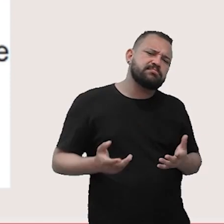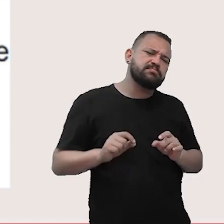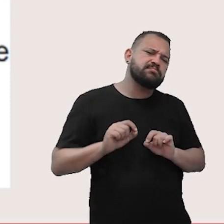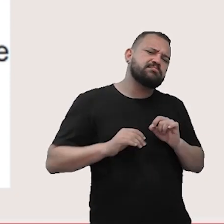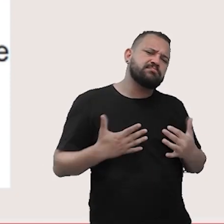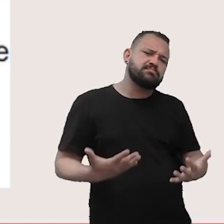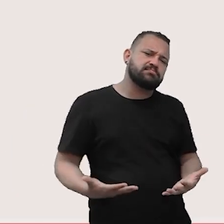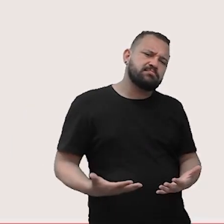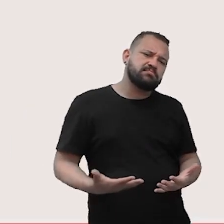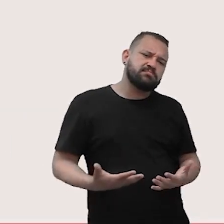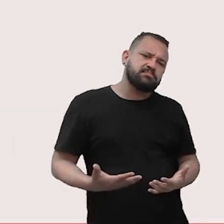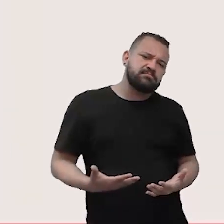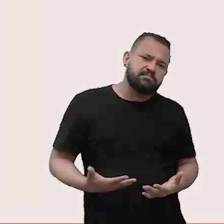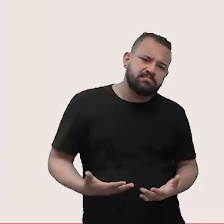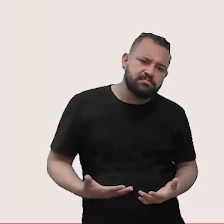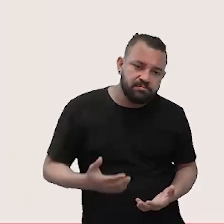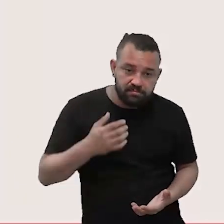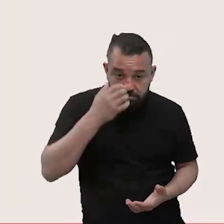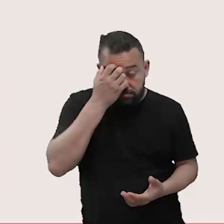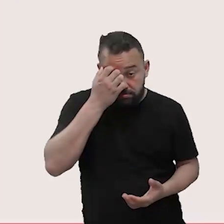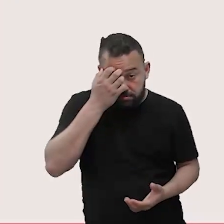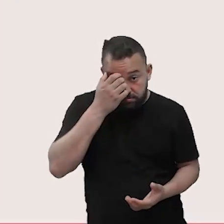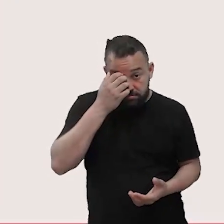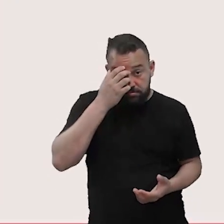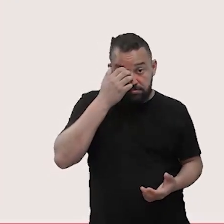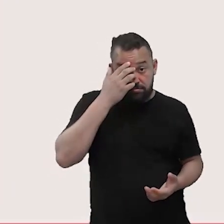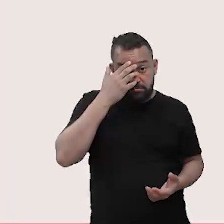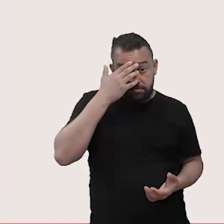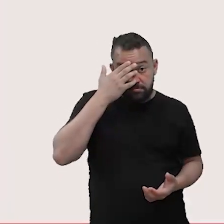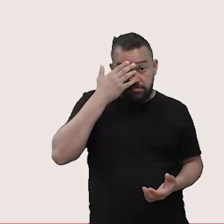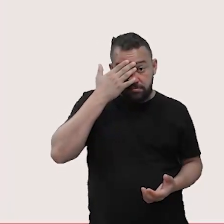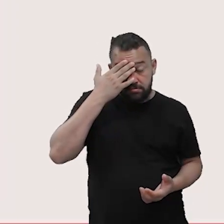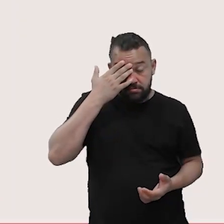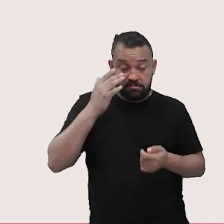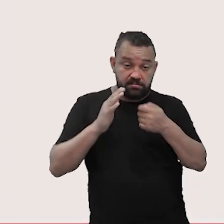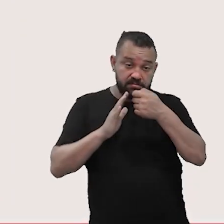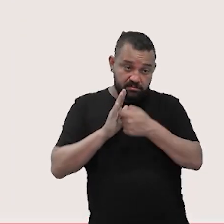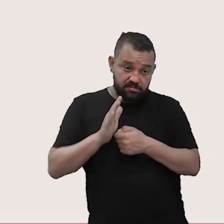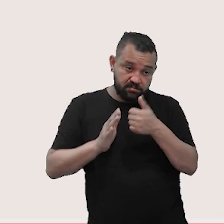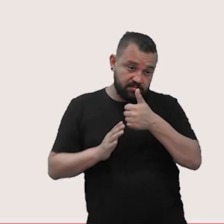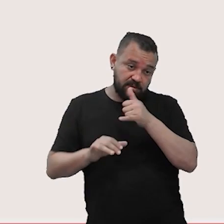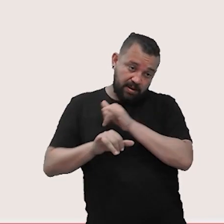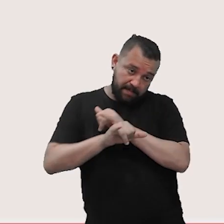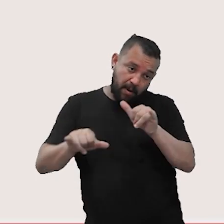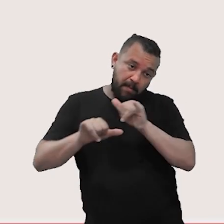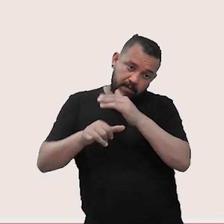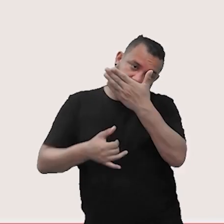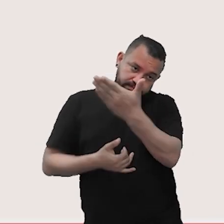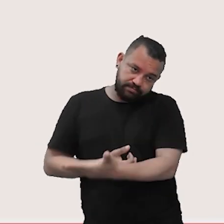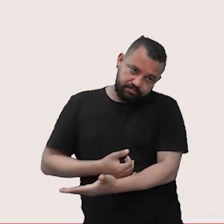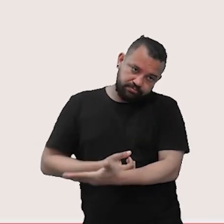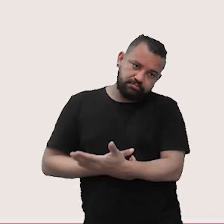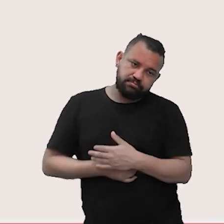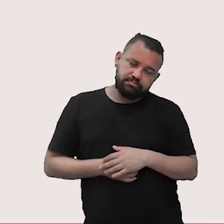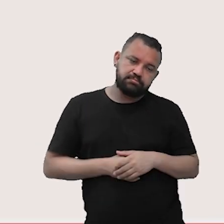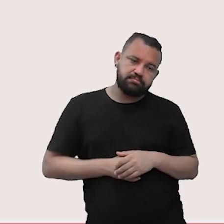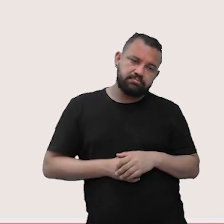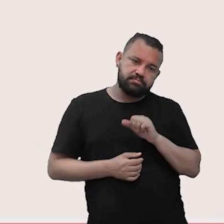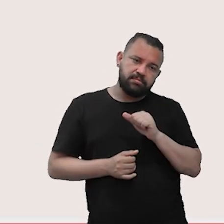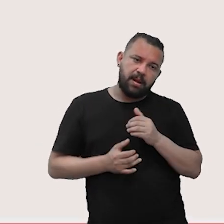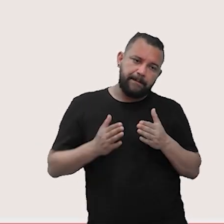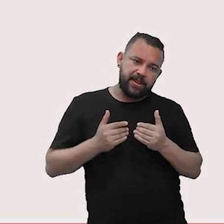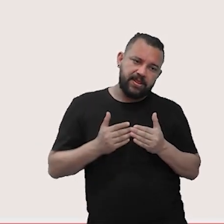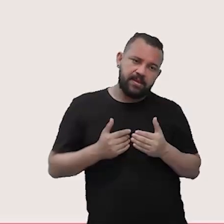Volta lá, Robertão, no texto 1. Texto 1, isso aí certamente, há uma promoção, sim, a função apelativa. Agora o